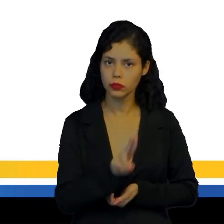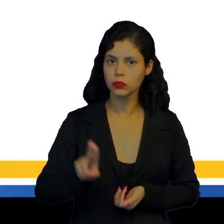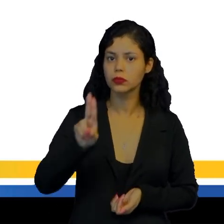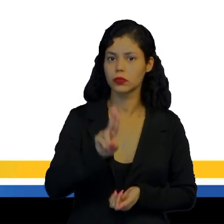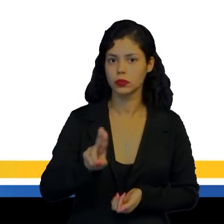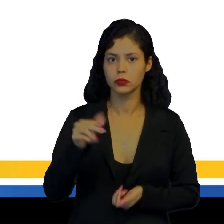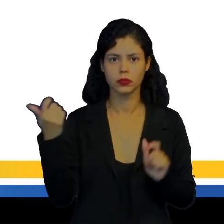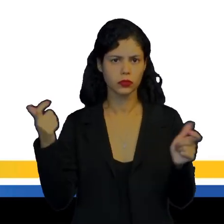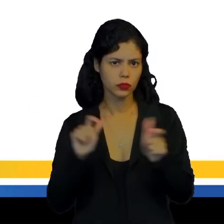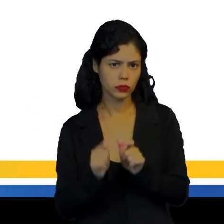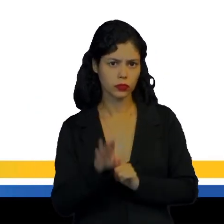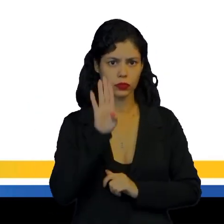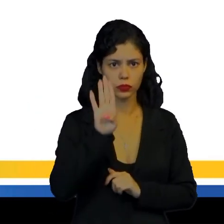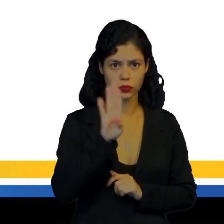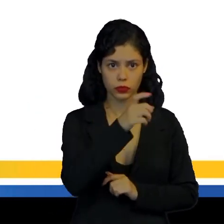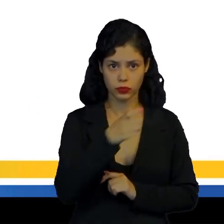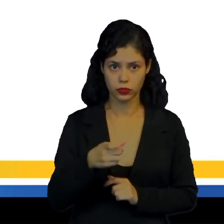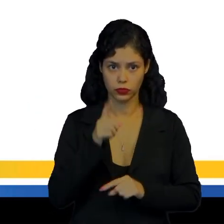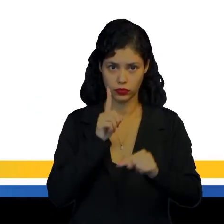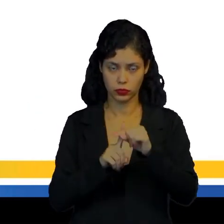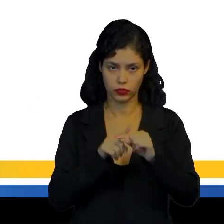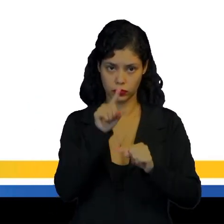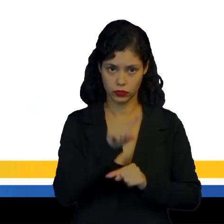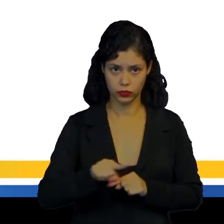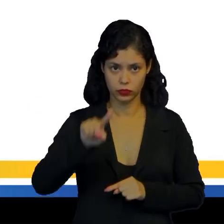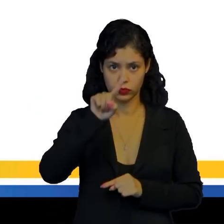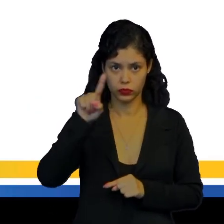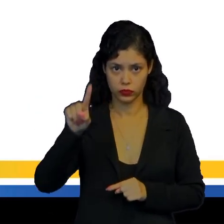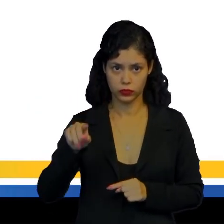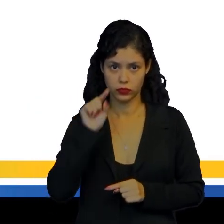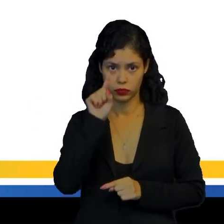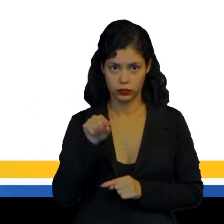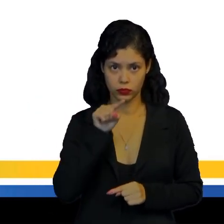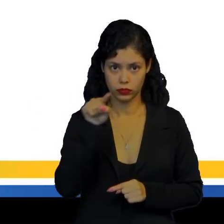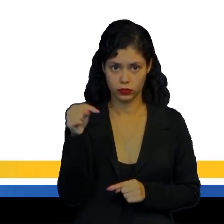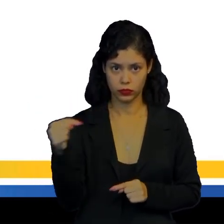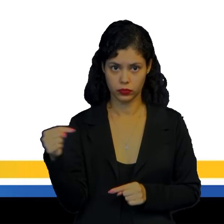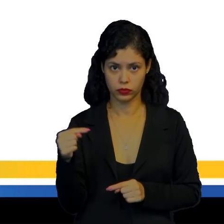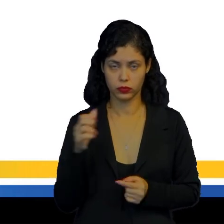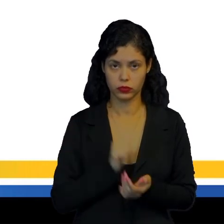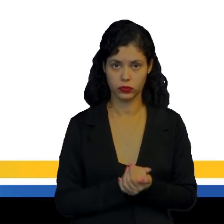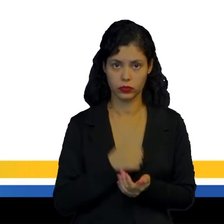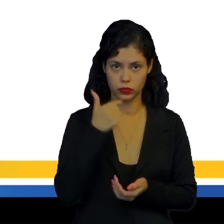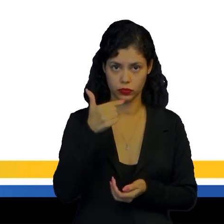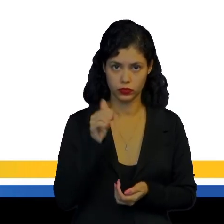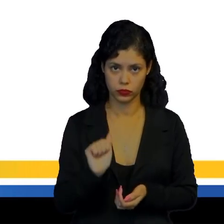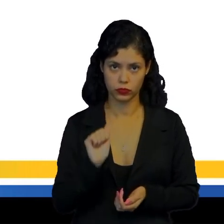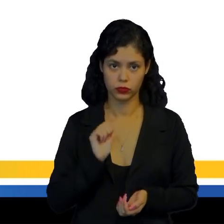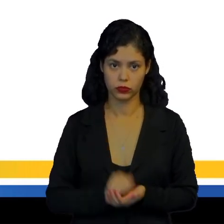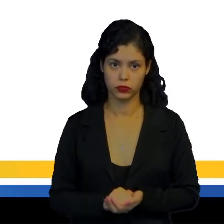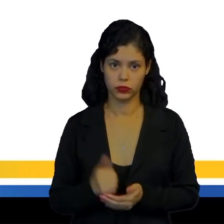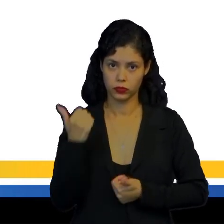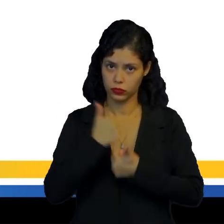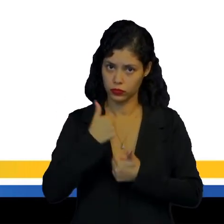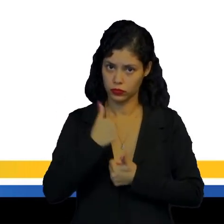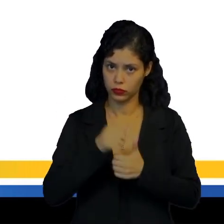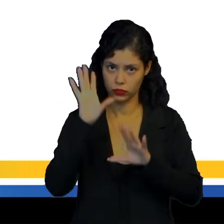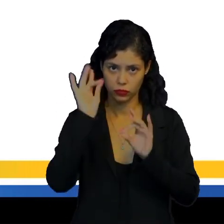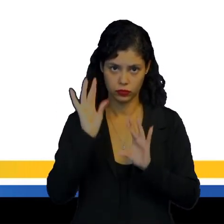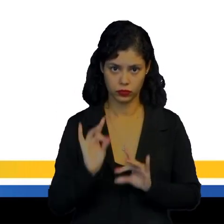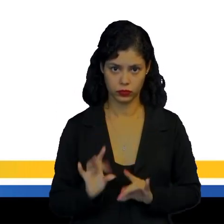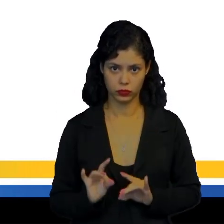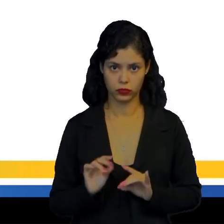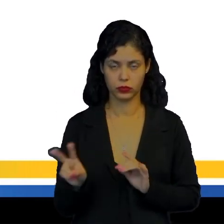Usando menos b, x é igual a menos b, mais ou menos delta, sobre 2a. Substituindo aí cada